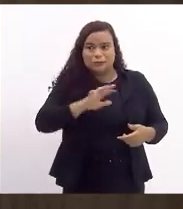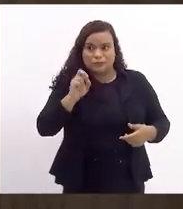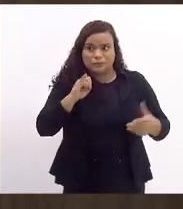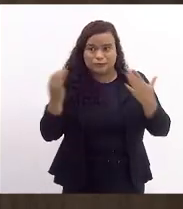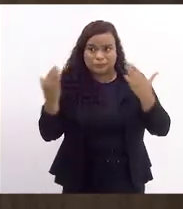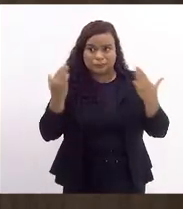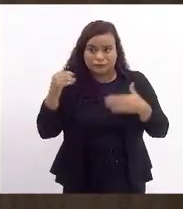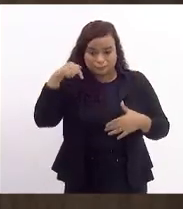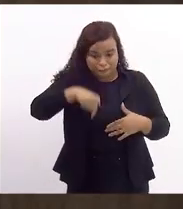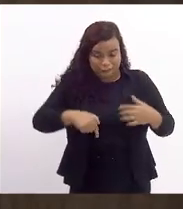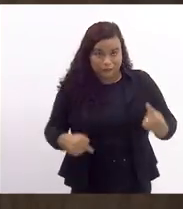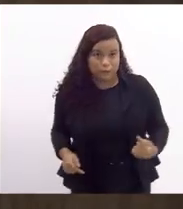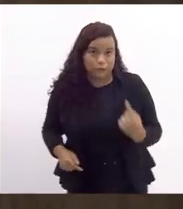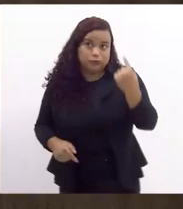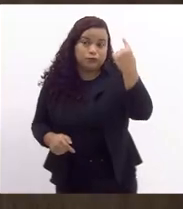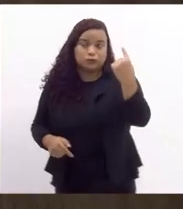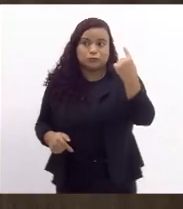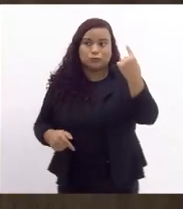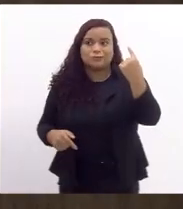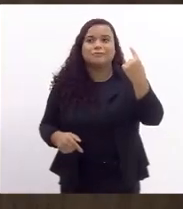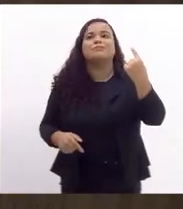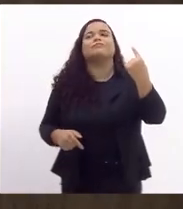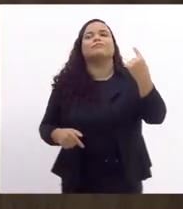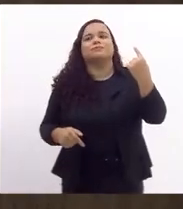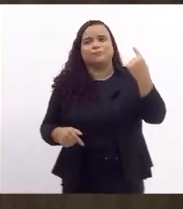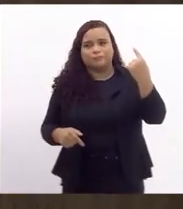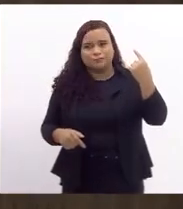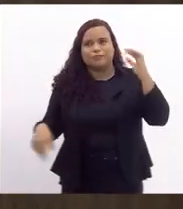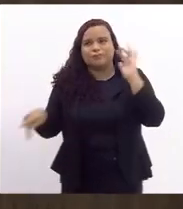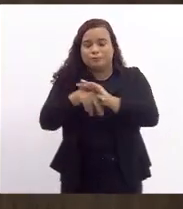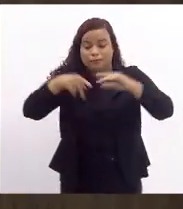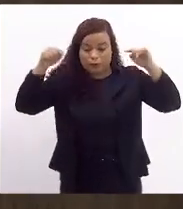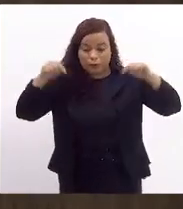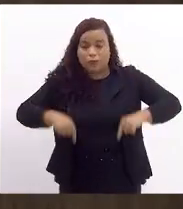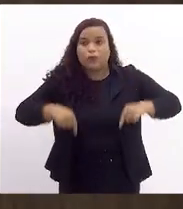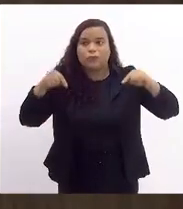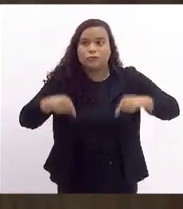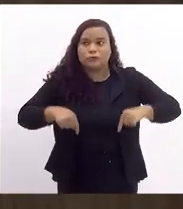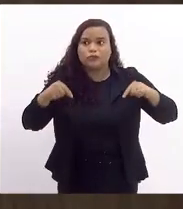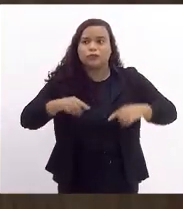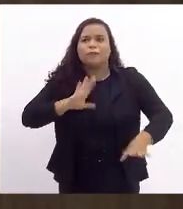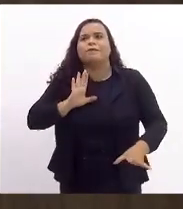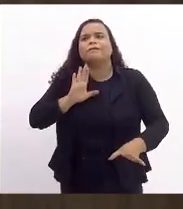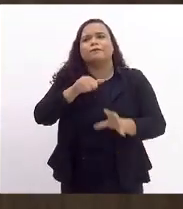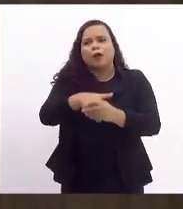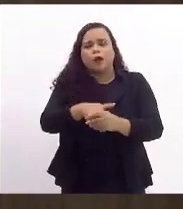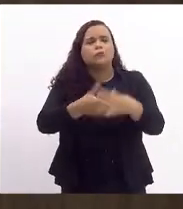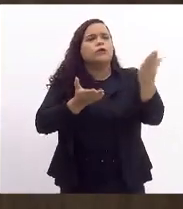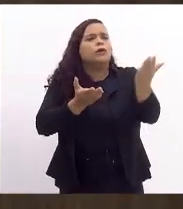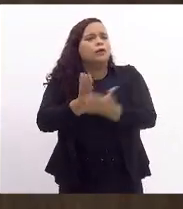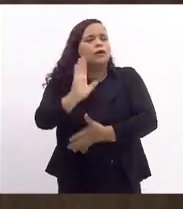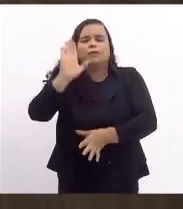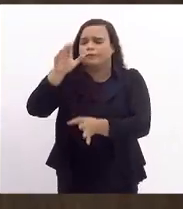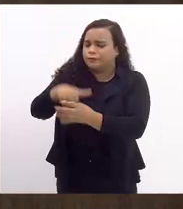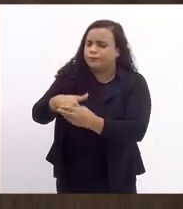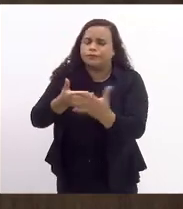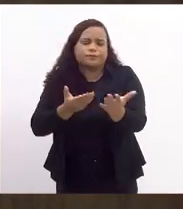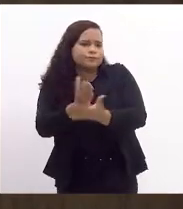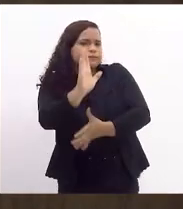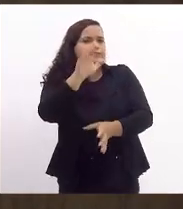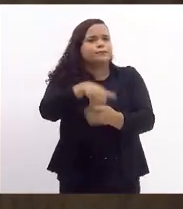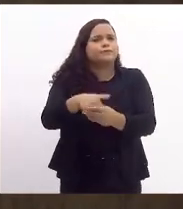é a única casa Legislativa que na atualidade tá votando e aprovando